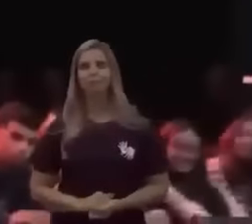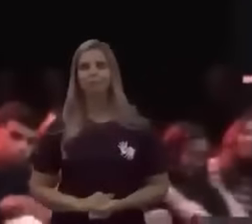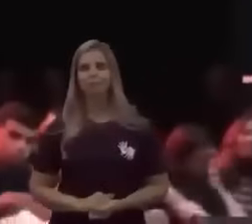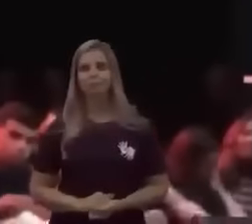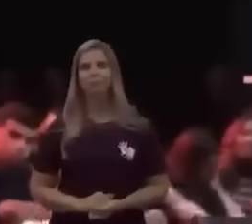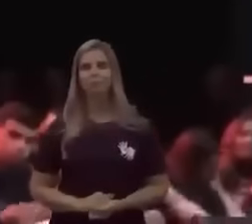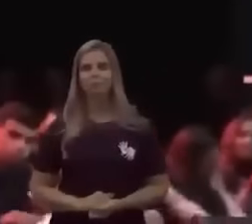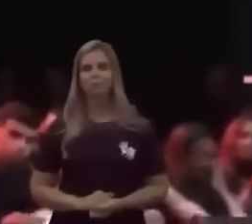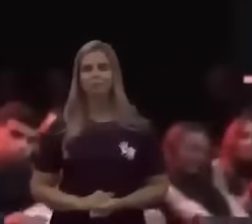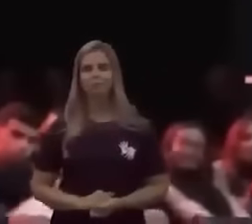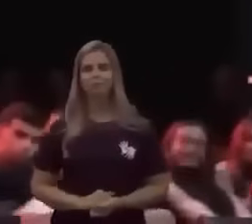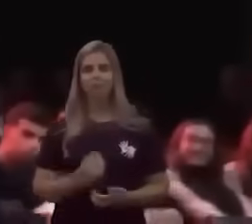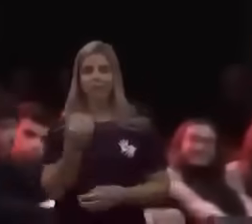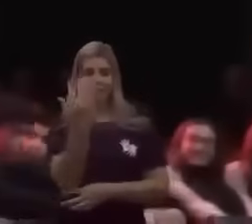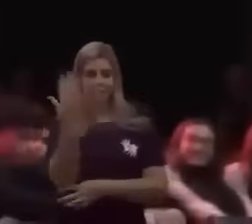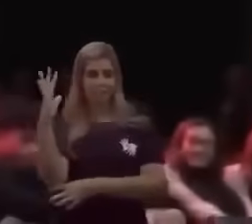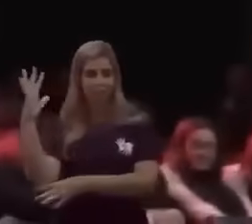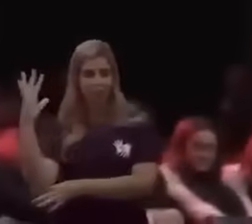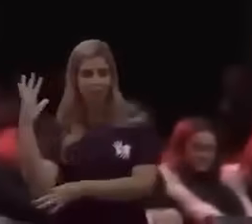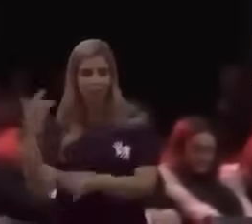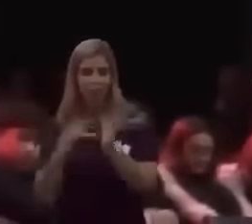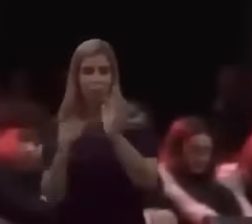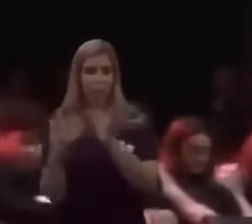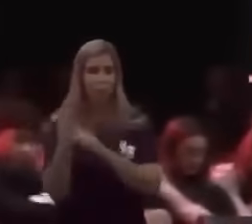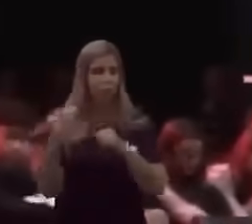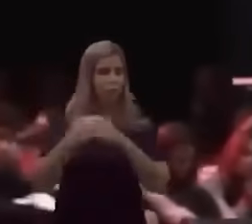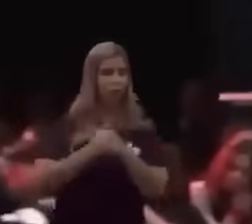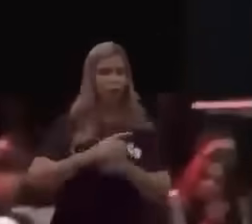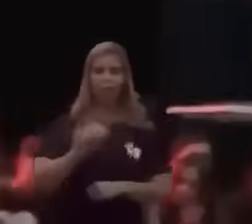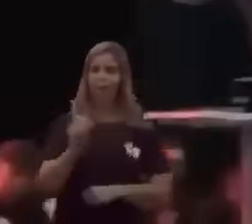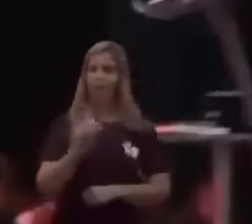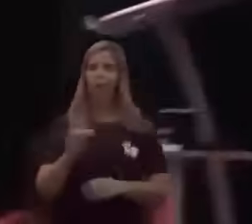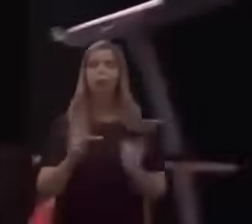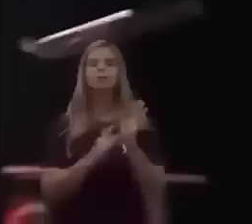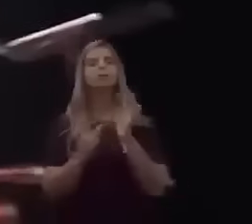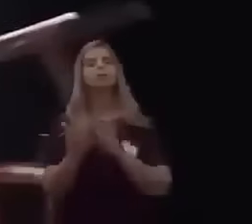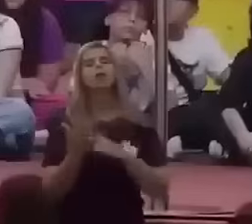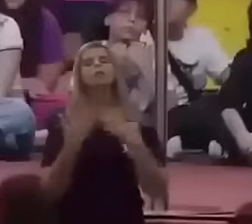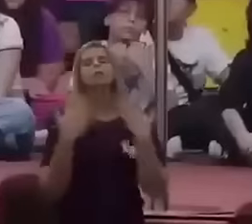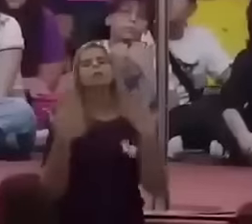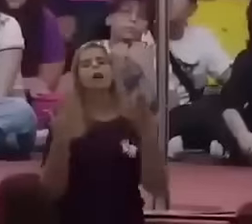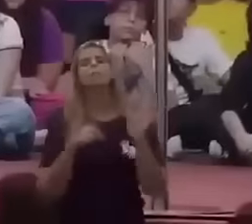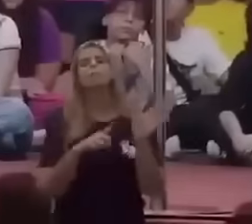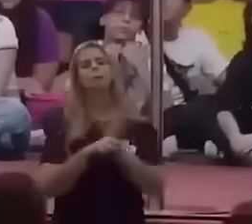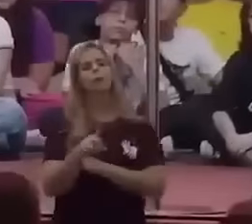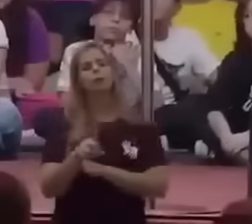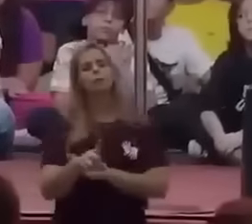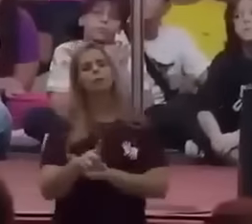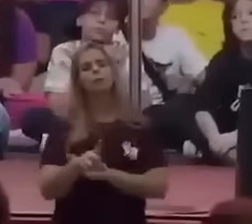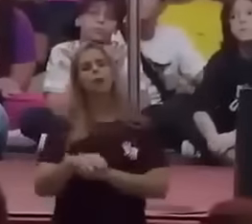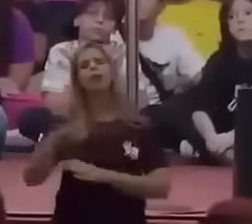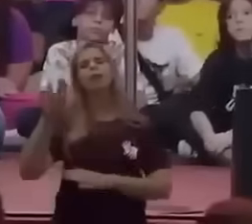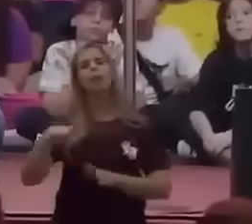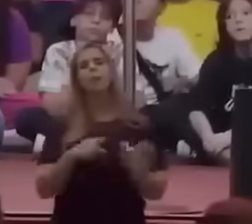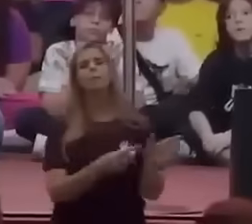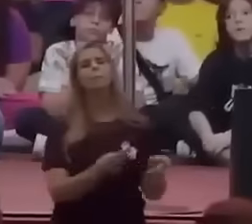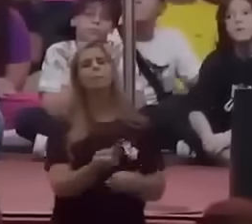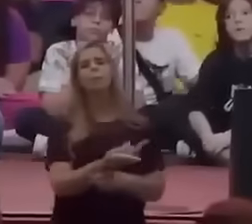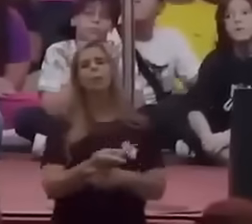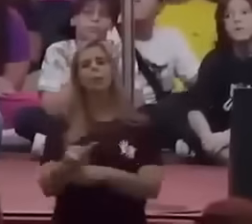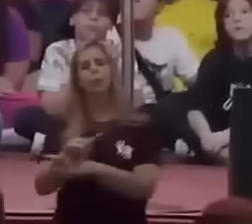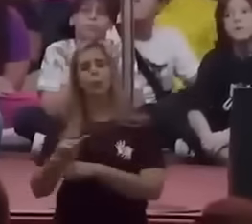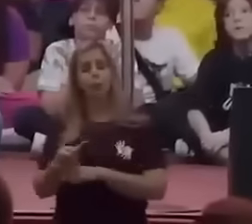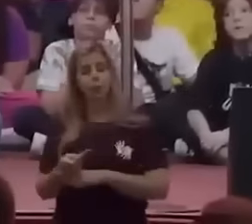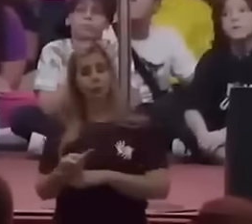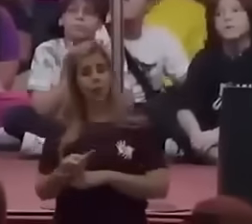atrás das oliveiras históricas daquele jardim. É Jesus quem se apresenta e pergunta: a quem buscais? A Jesus